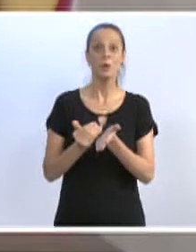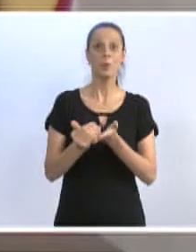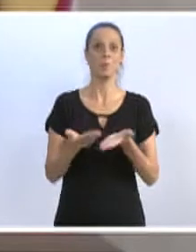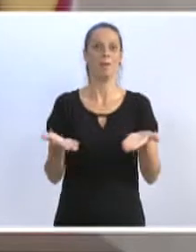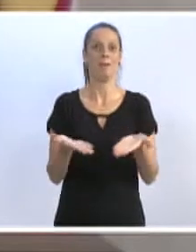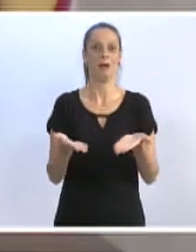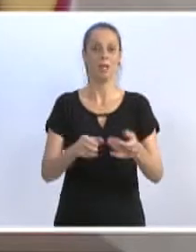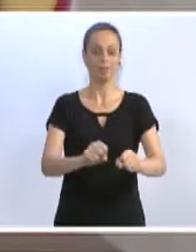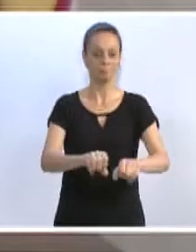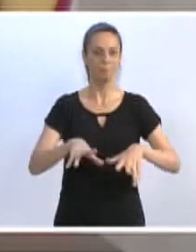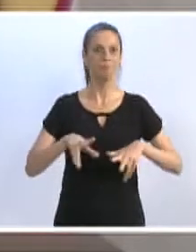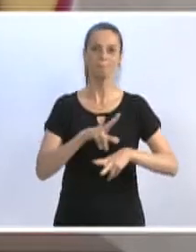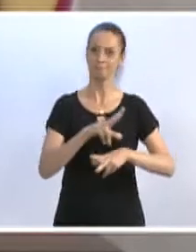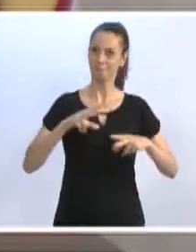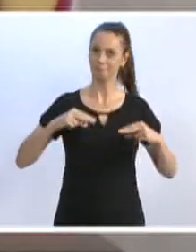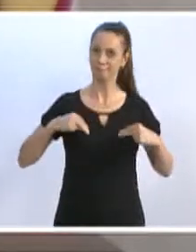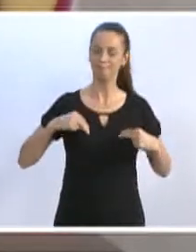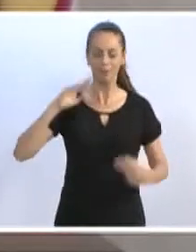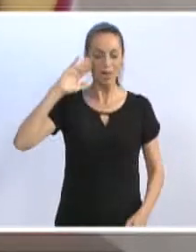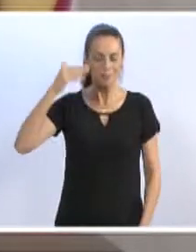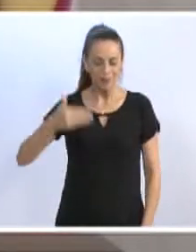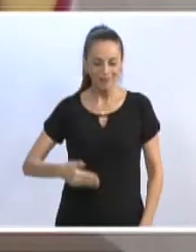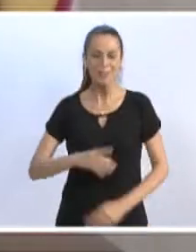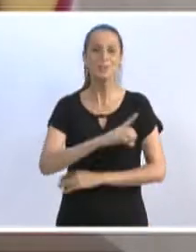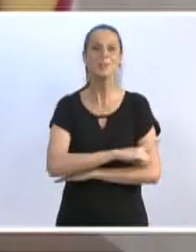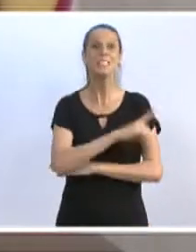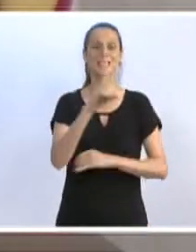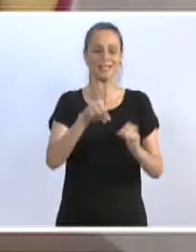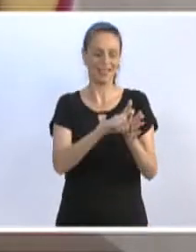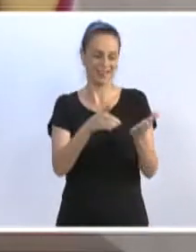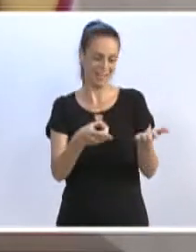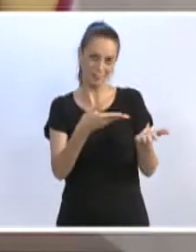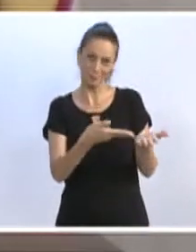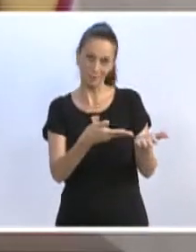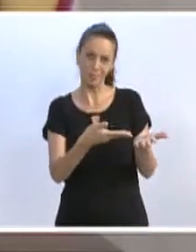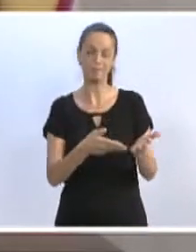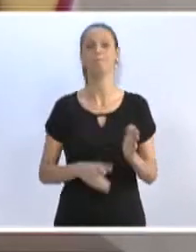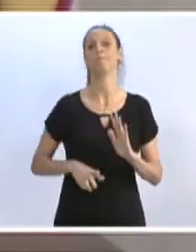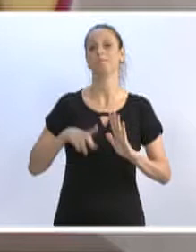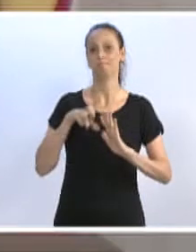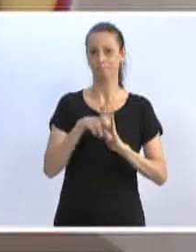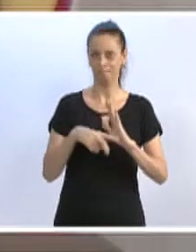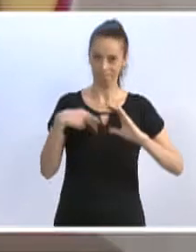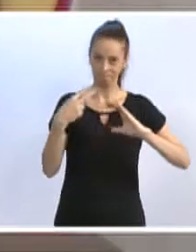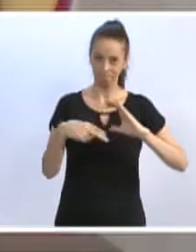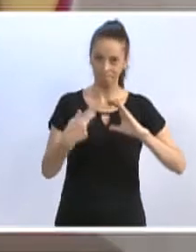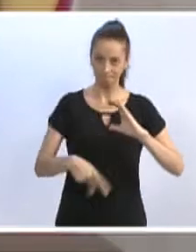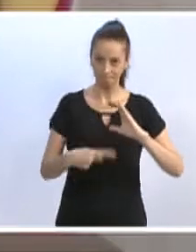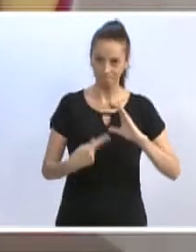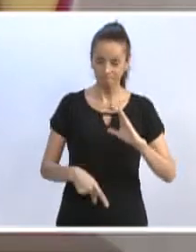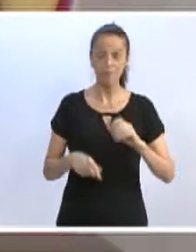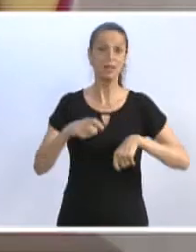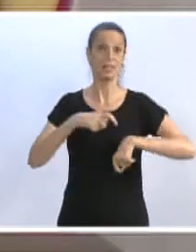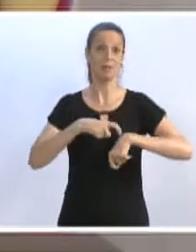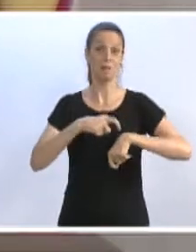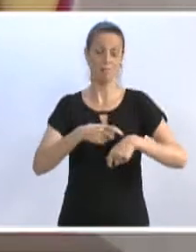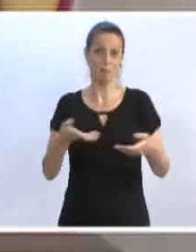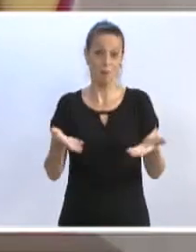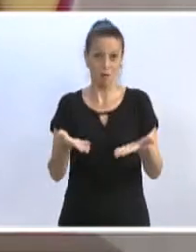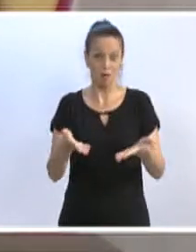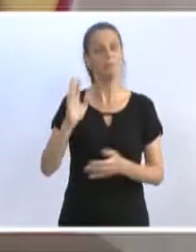a sessão em homenagem ao Dia da Bíblia. O Legislativo de Blumenau abre esse espaço